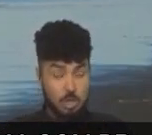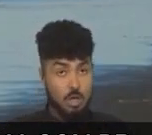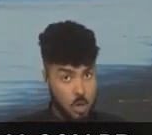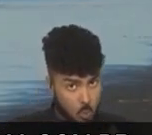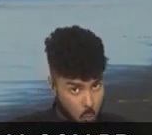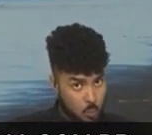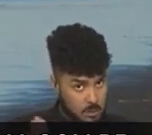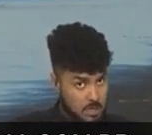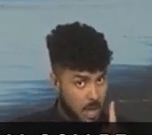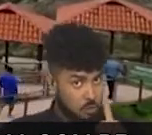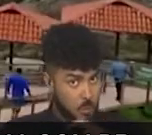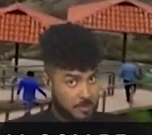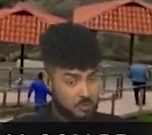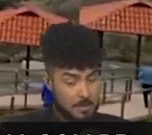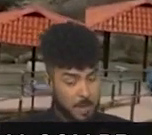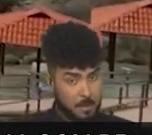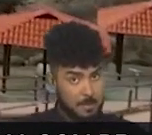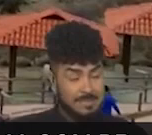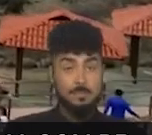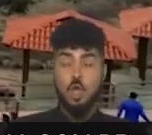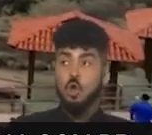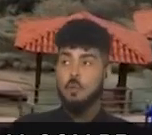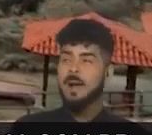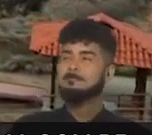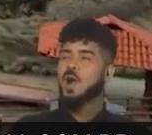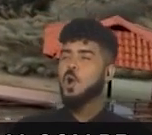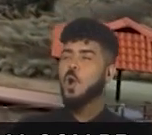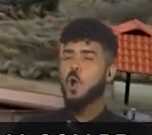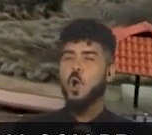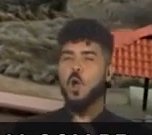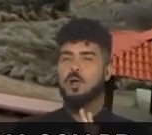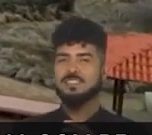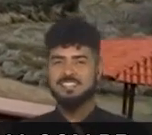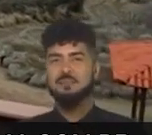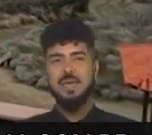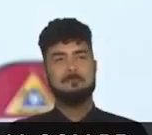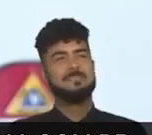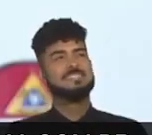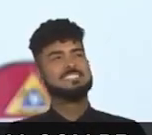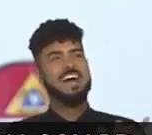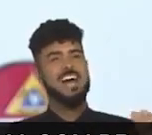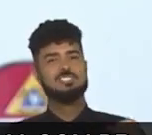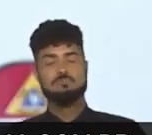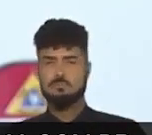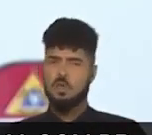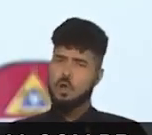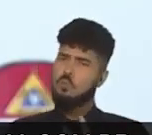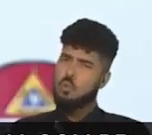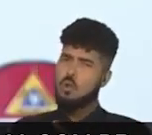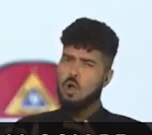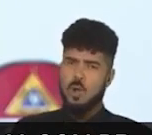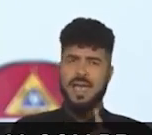pouco na hora de programar e comprar pacotes de viagens e passagens aéreas. Procurem agências